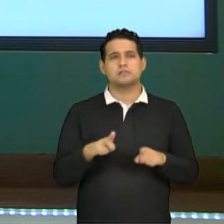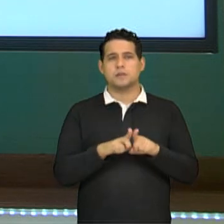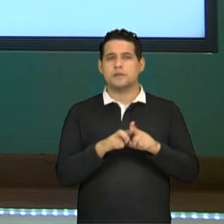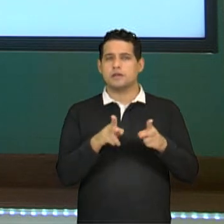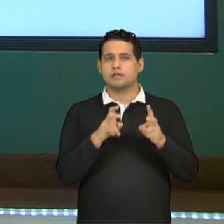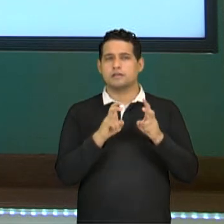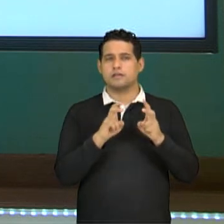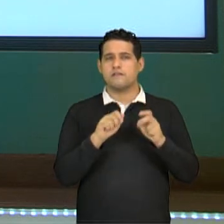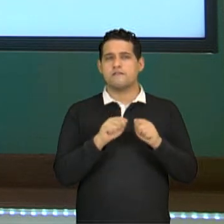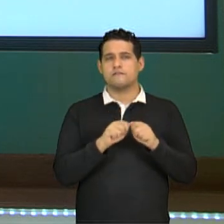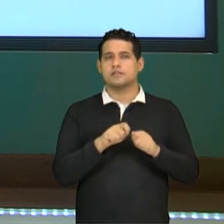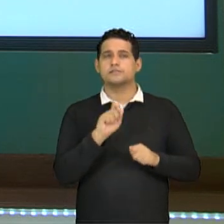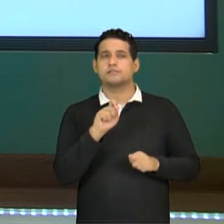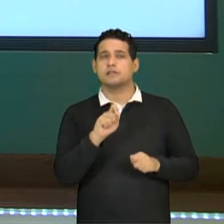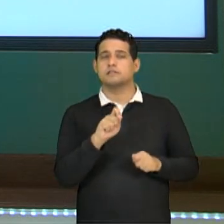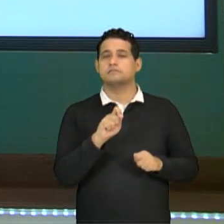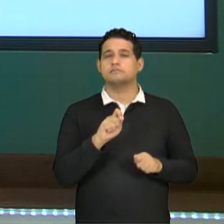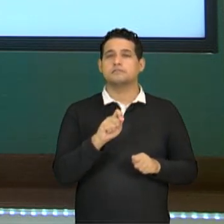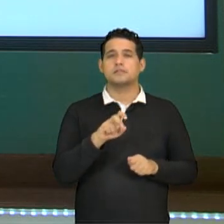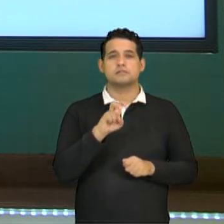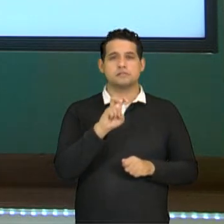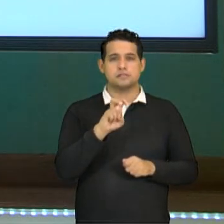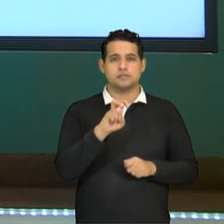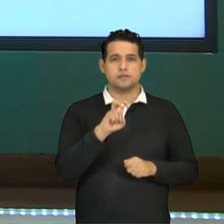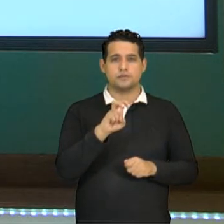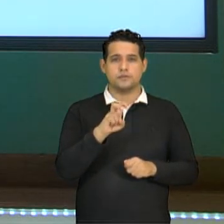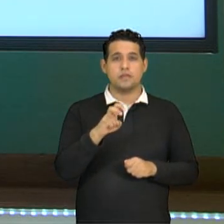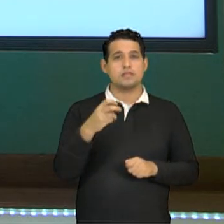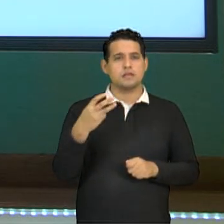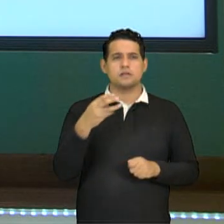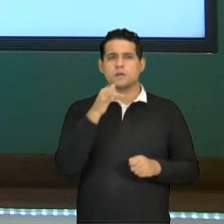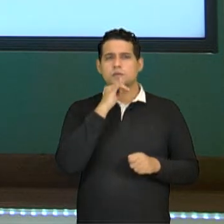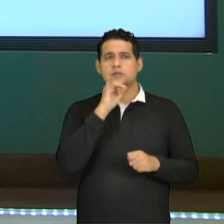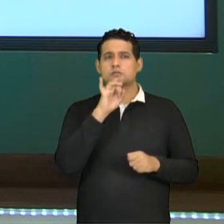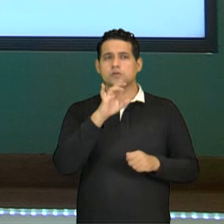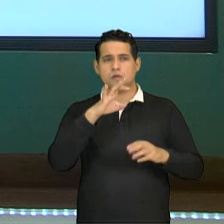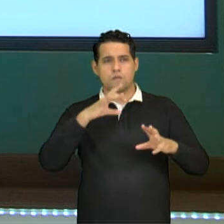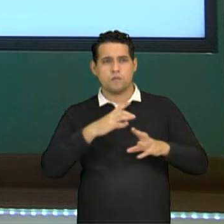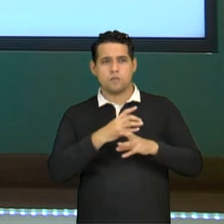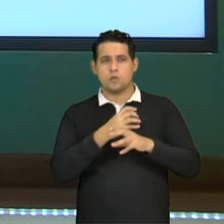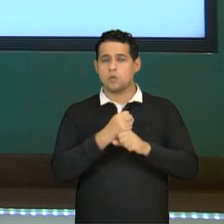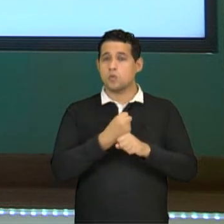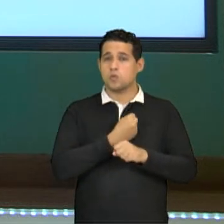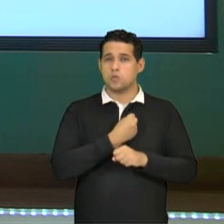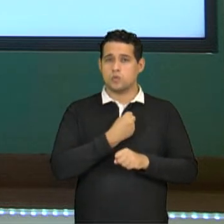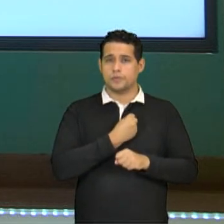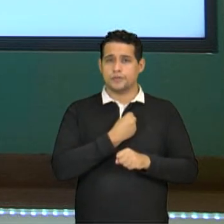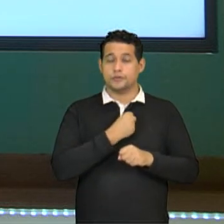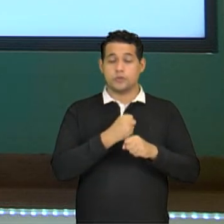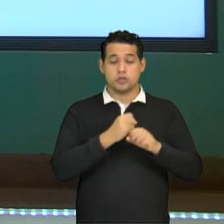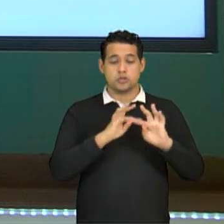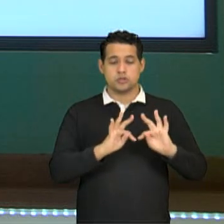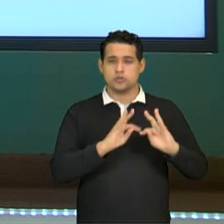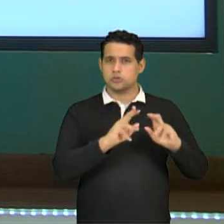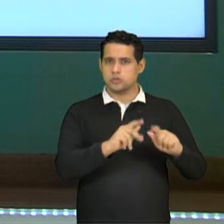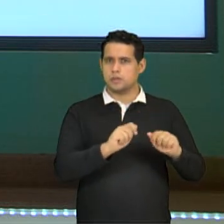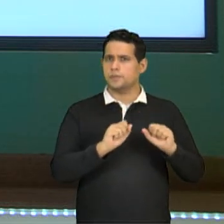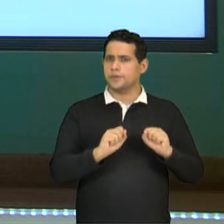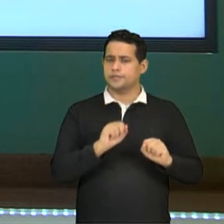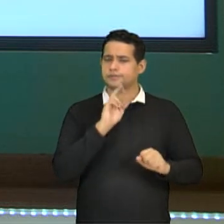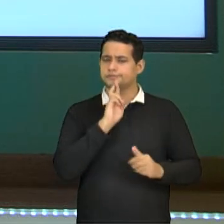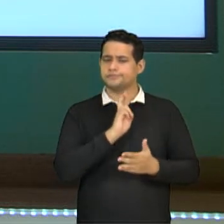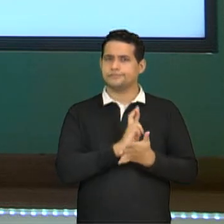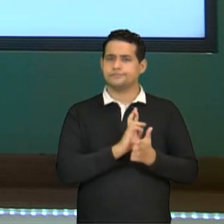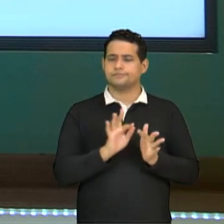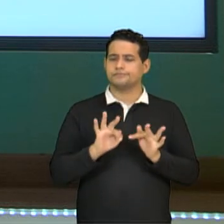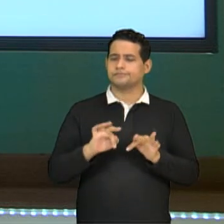6 vezes 5/3. Então, a gente pode multiplicar aqui, ó, só os numeradores com a parte inteira e o